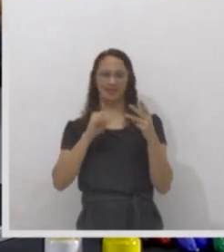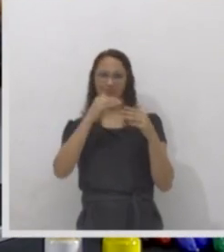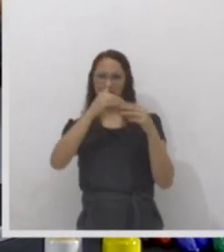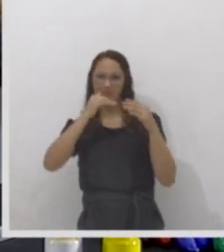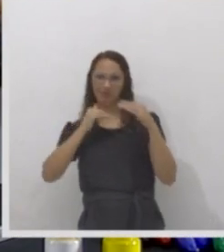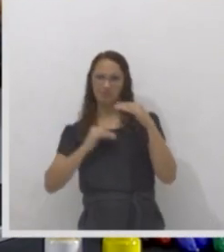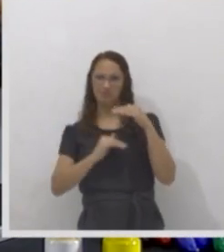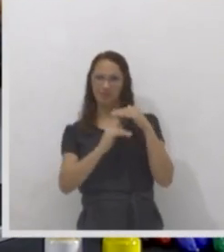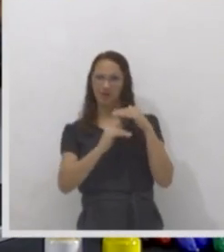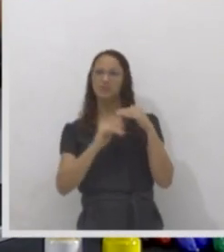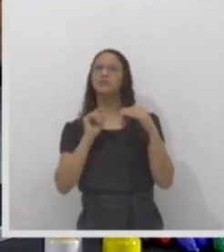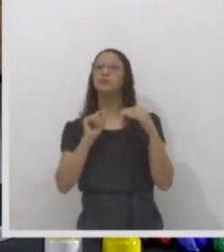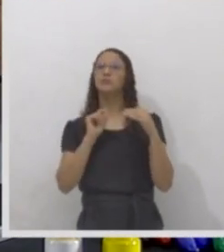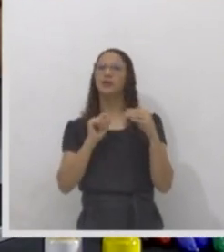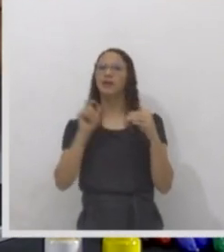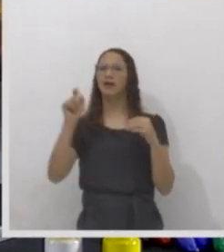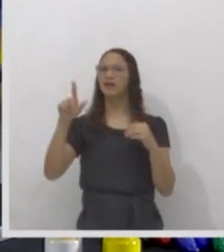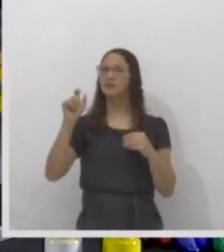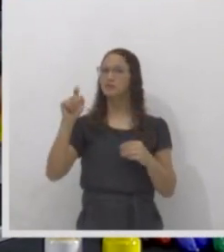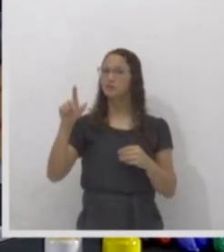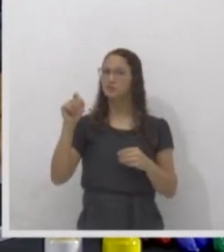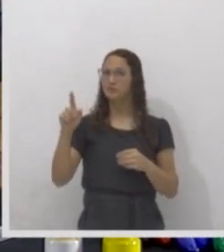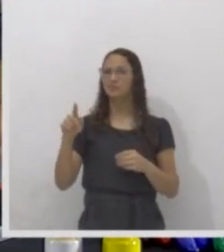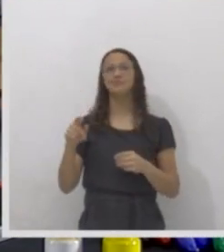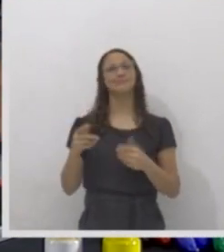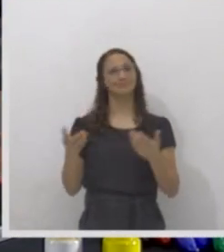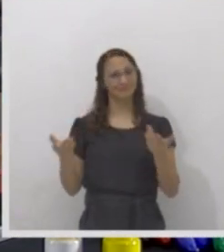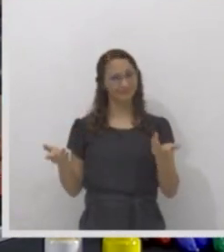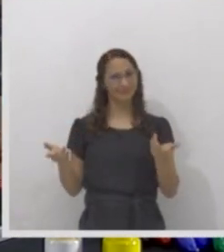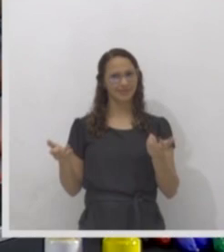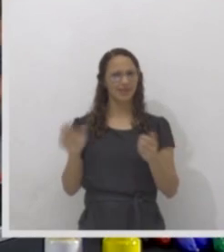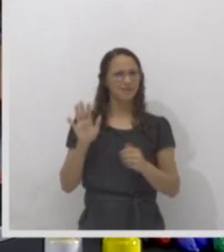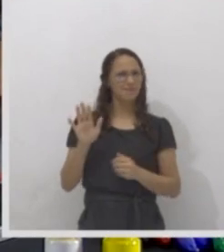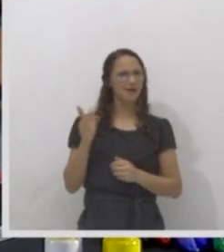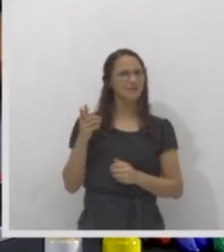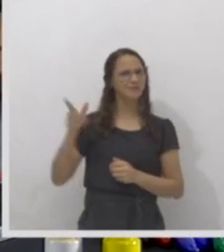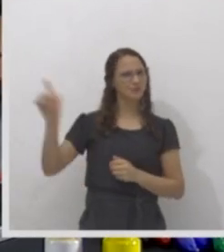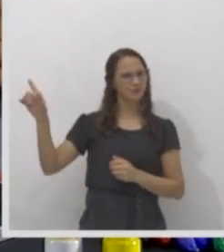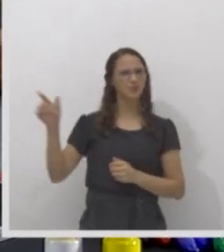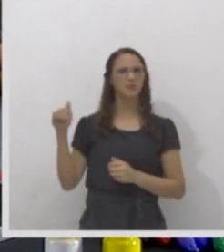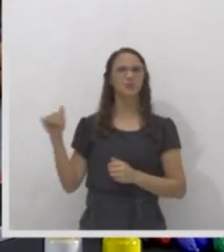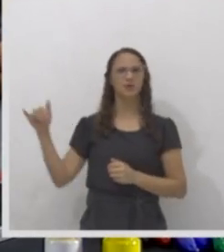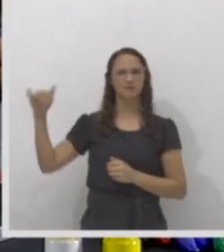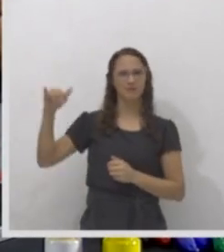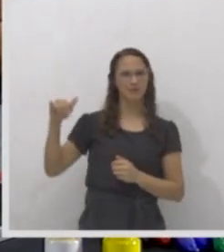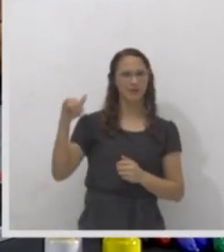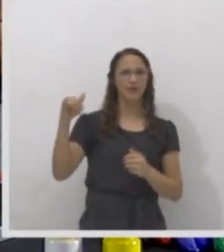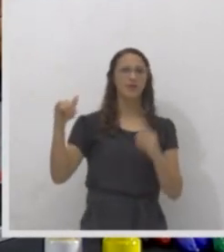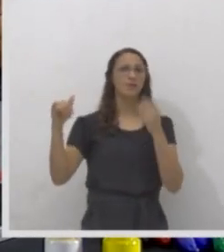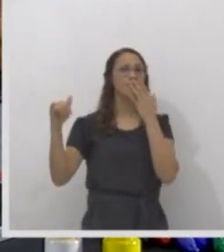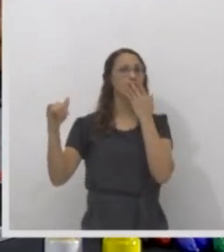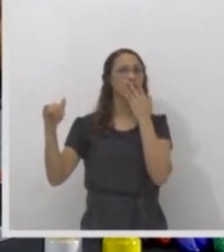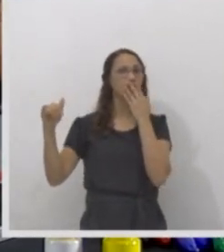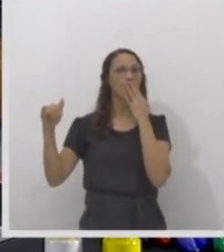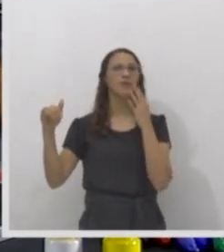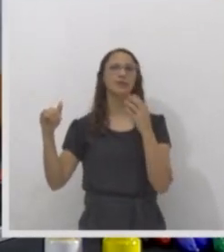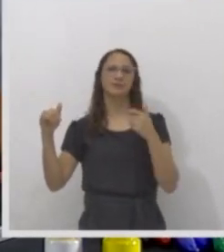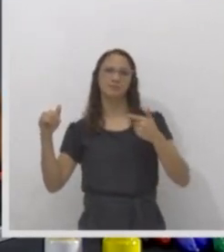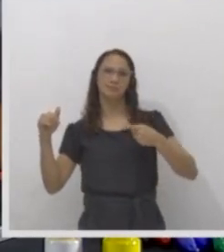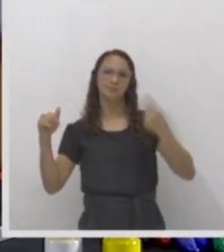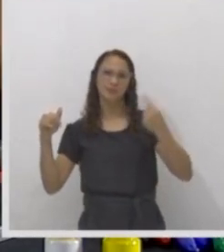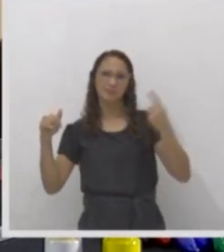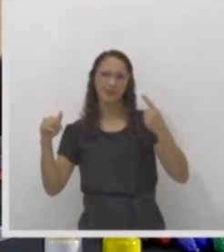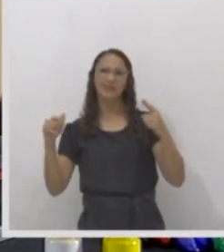baixo eu utilizei o azul, certo? Mas eu tenho outro avião pronto aqui que eu vou mostrar para vocês, que está pintado com cores primárias e